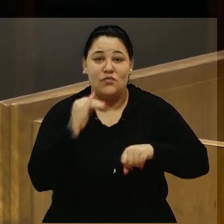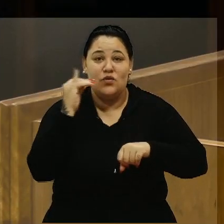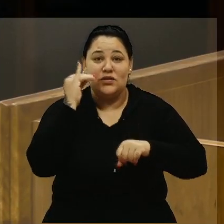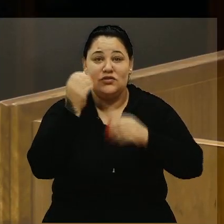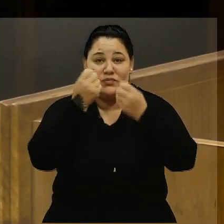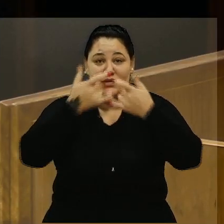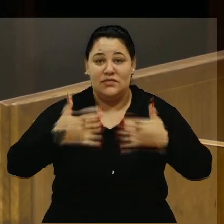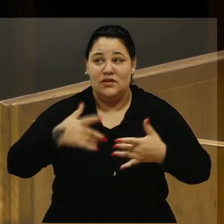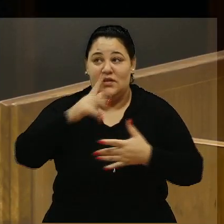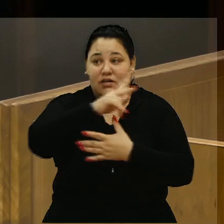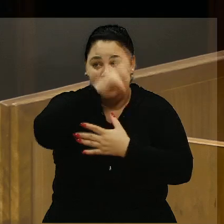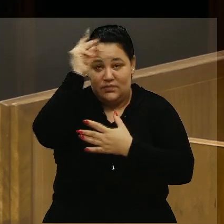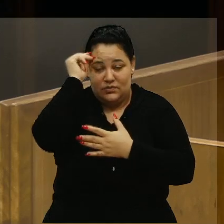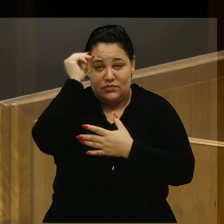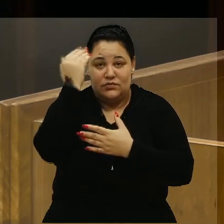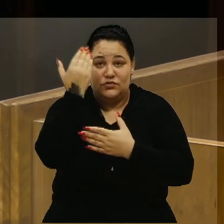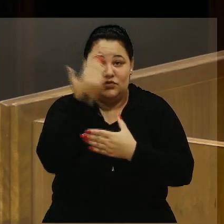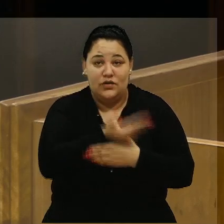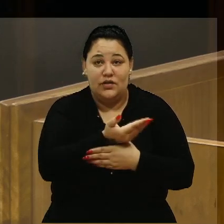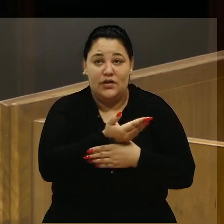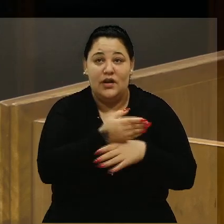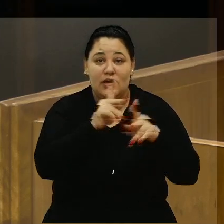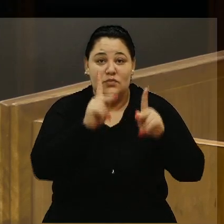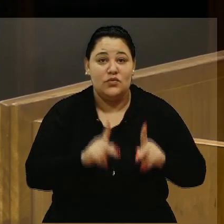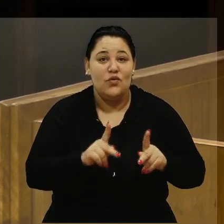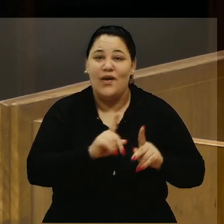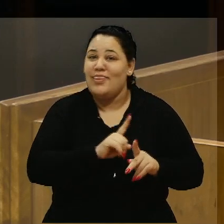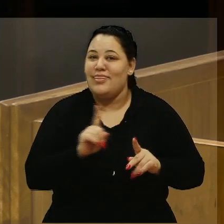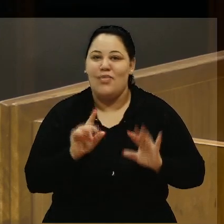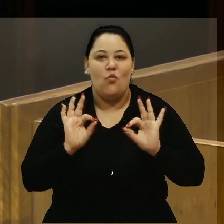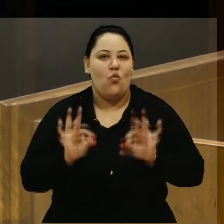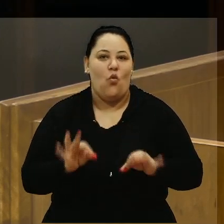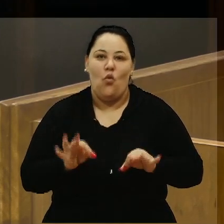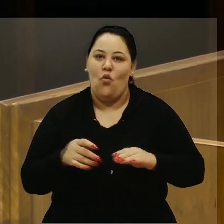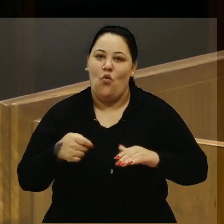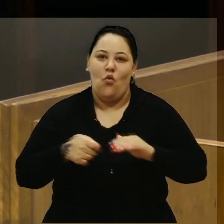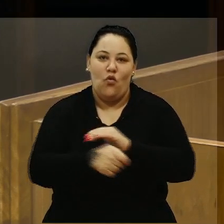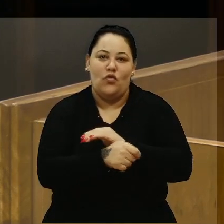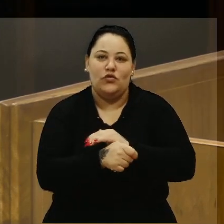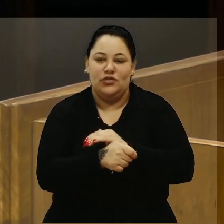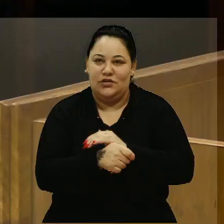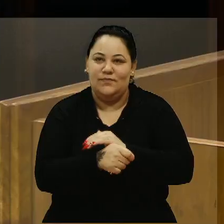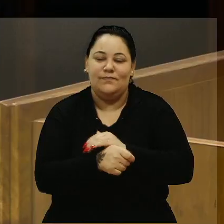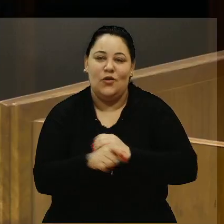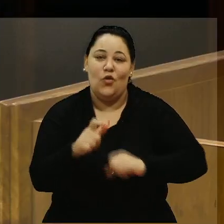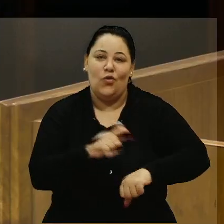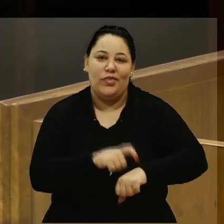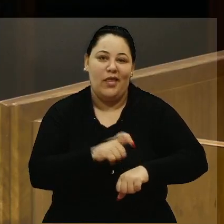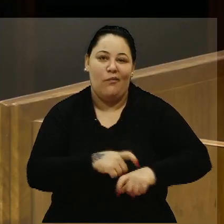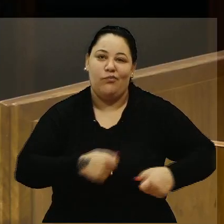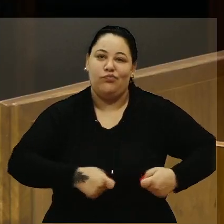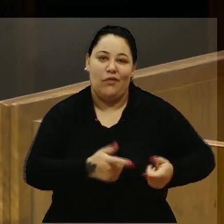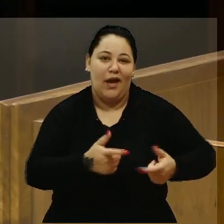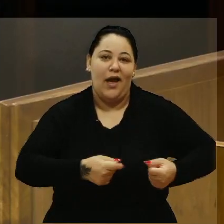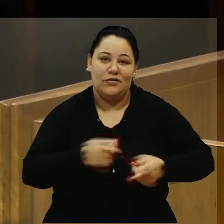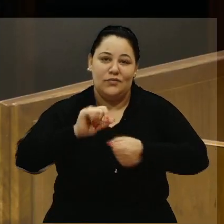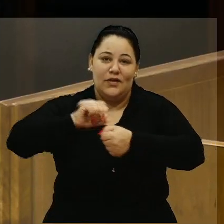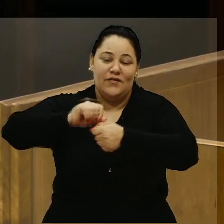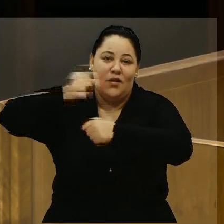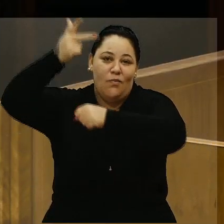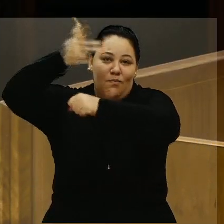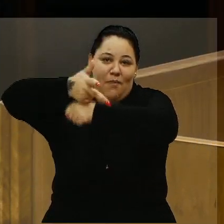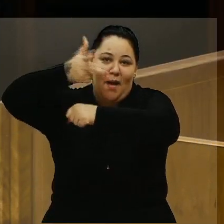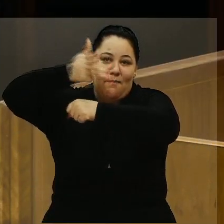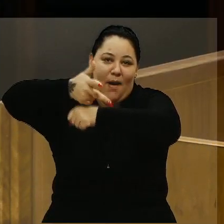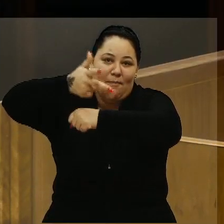prefeito que as pessoas não concordaram com o investimento e a energia e o tempo gasto para aqueles pardais, né? Aqueles pontos de